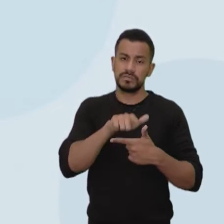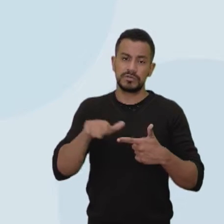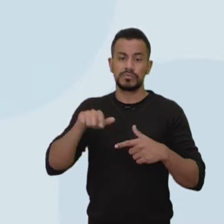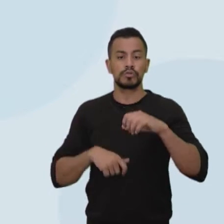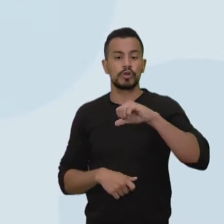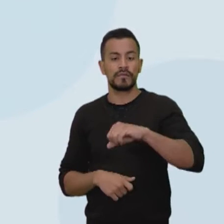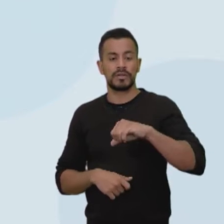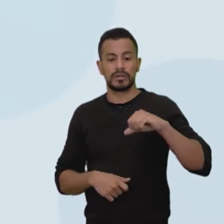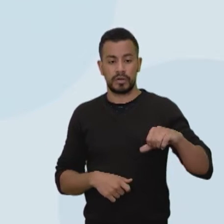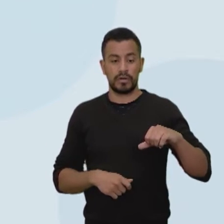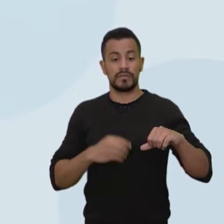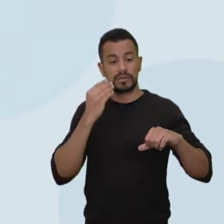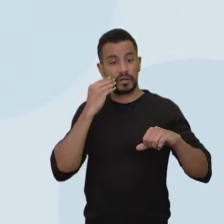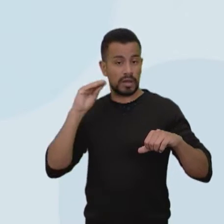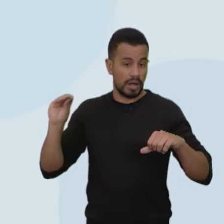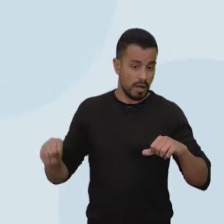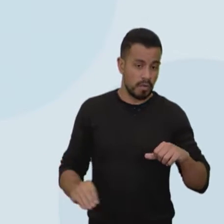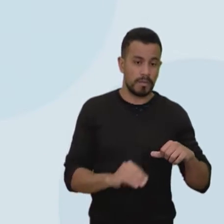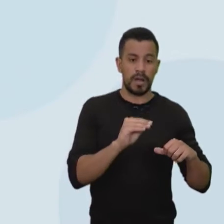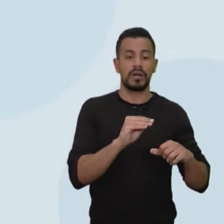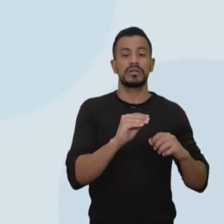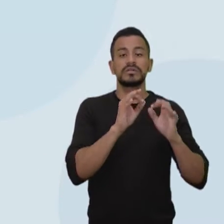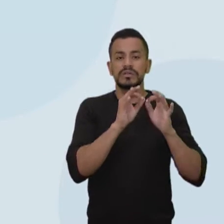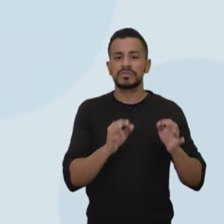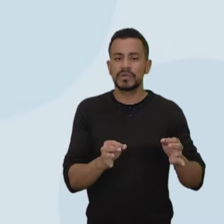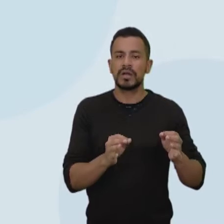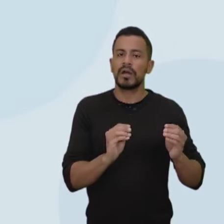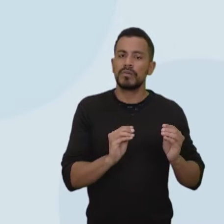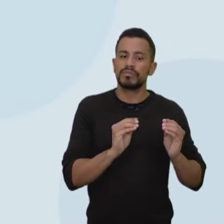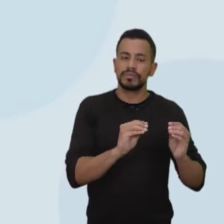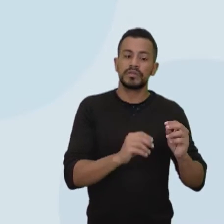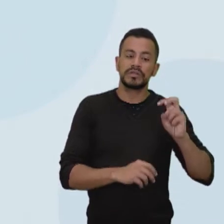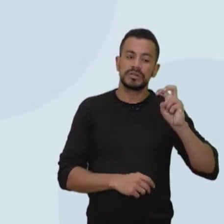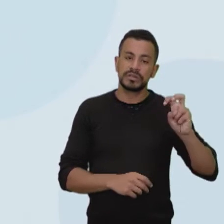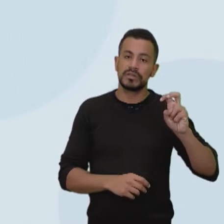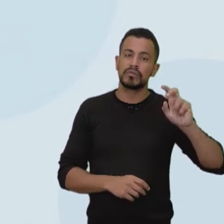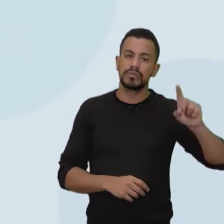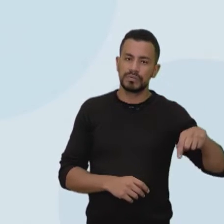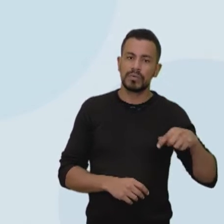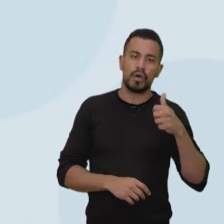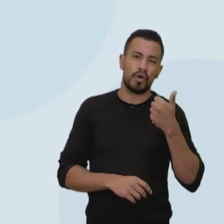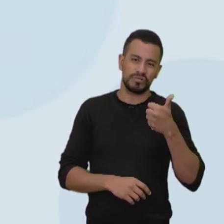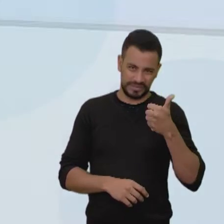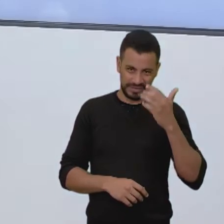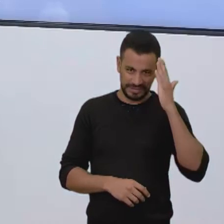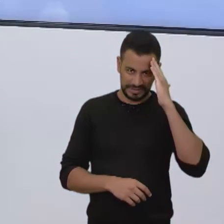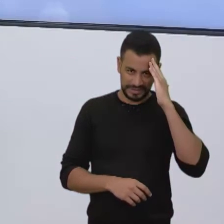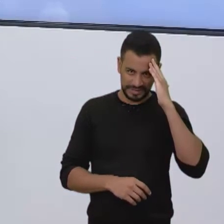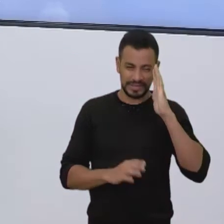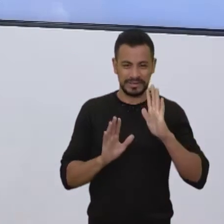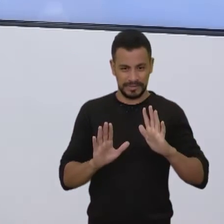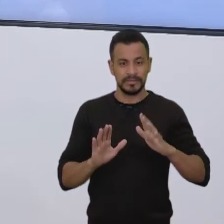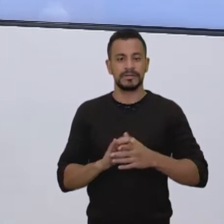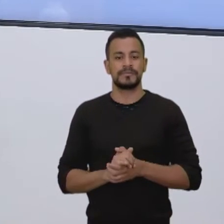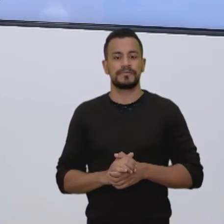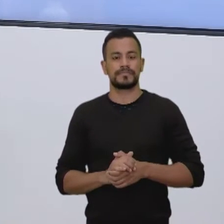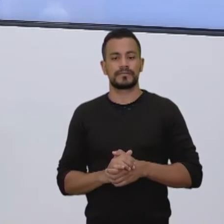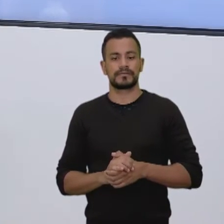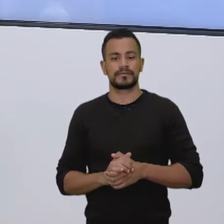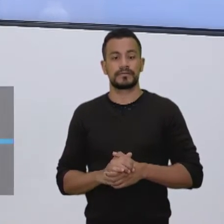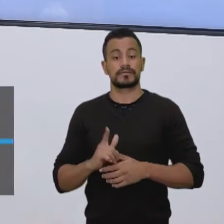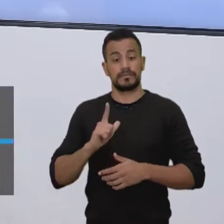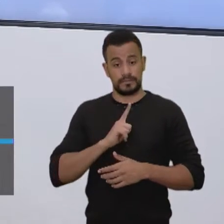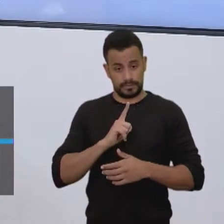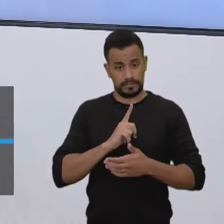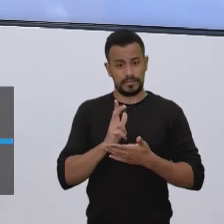quando simplificado por 9, chegou em 5 onzeavos. Ah, tá. Então respira. Tem um